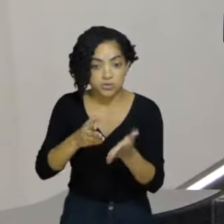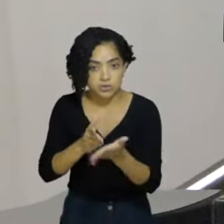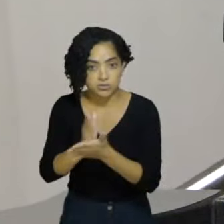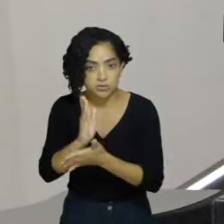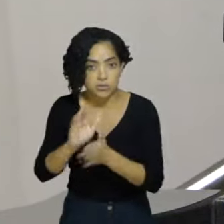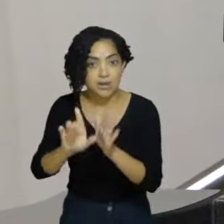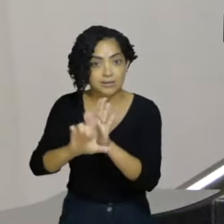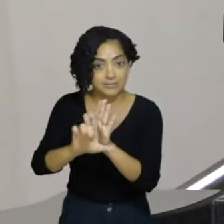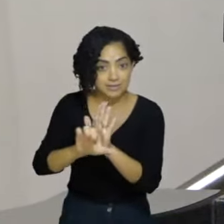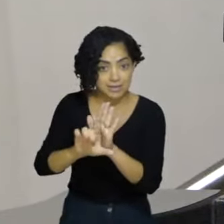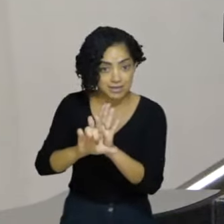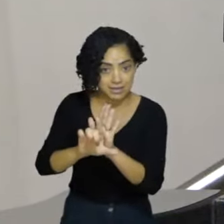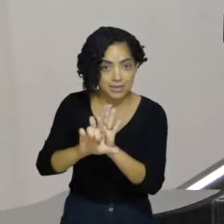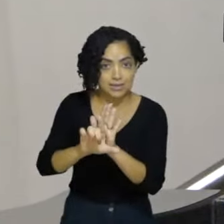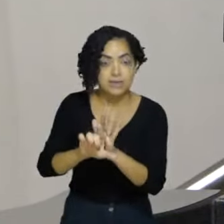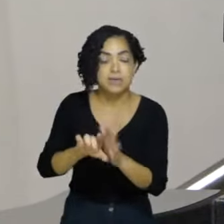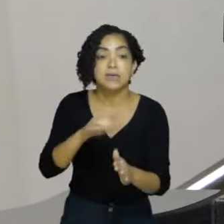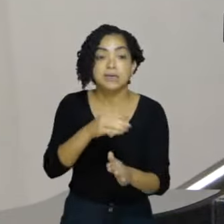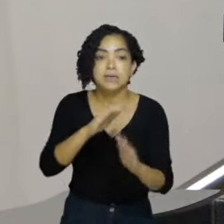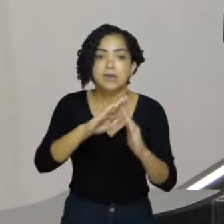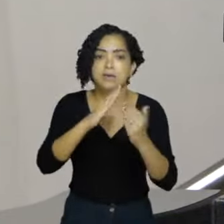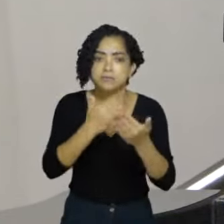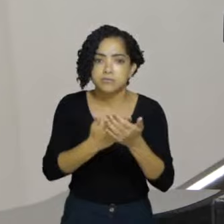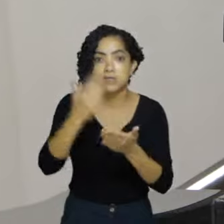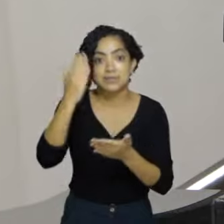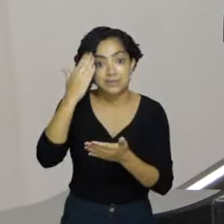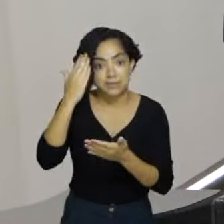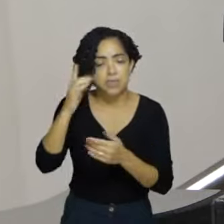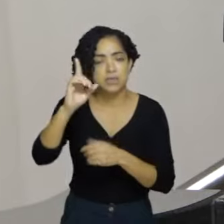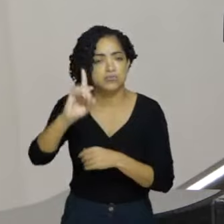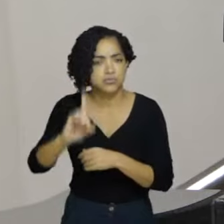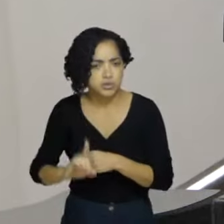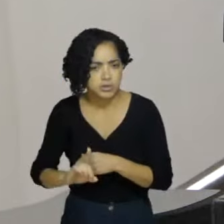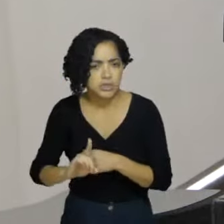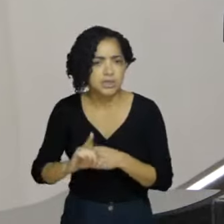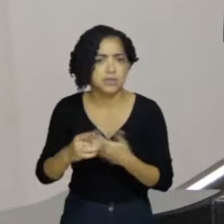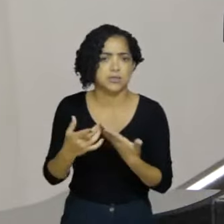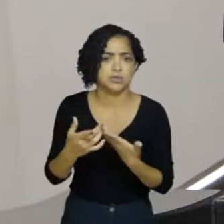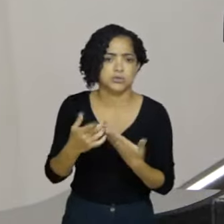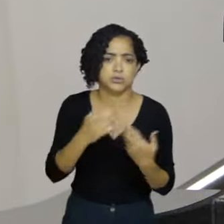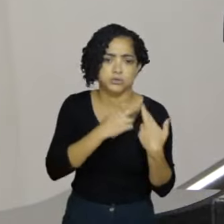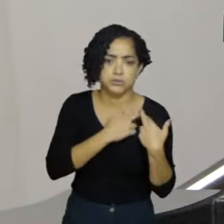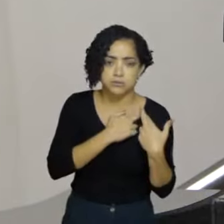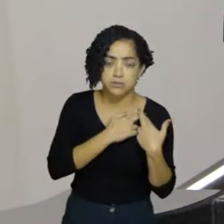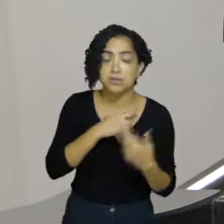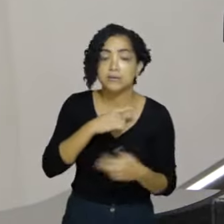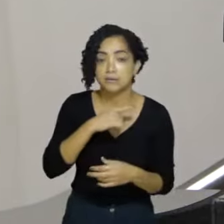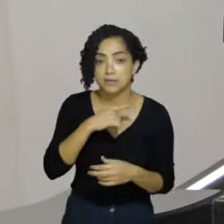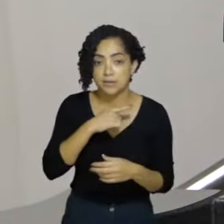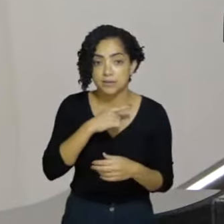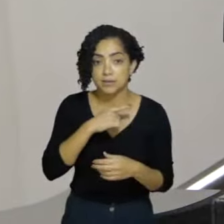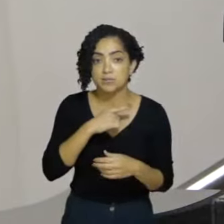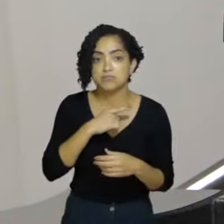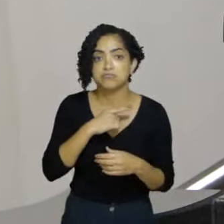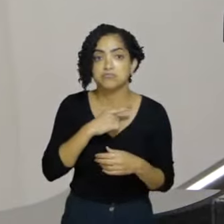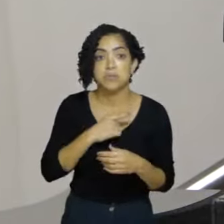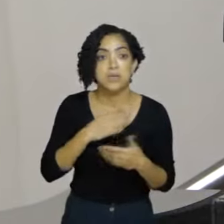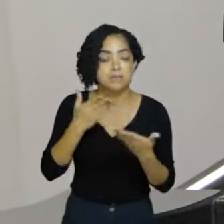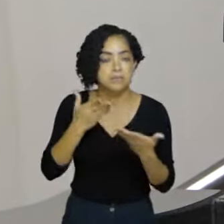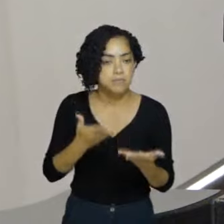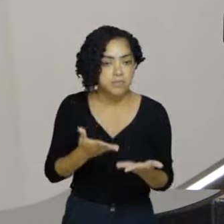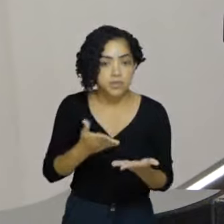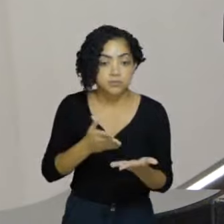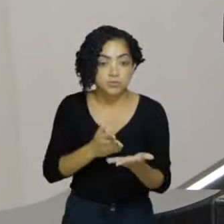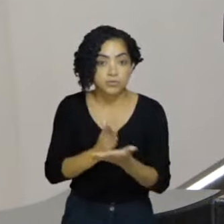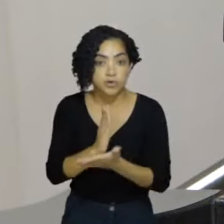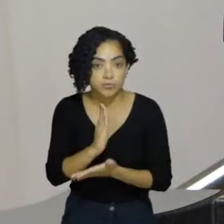em vigor, e as escolas sabendo que os alunos têm direitos e deveres, e os professores têm direitos e deveres, mesmo com esse projeto, que